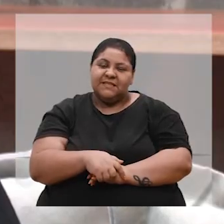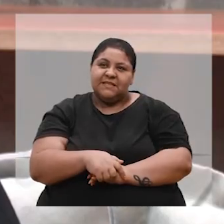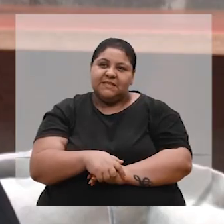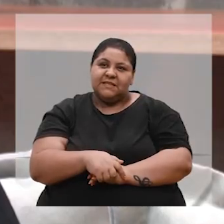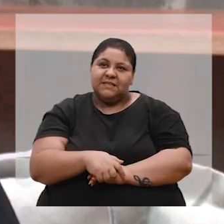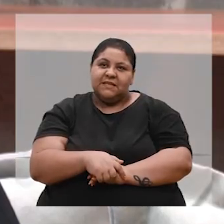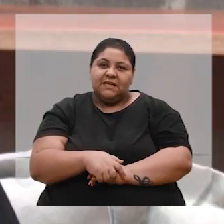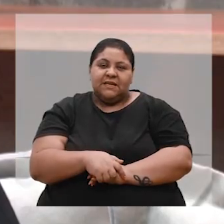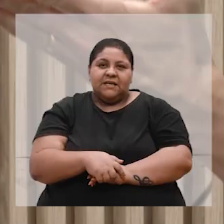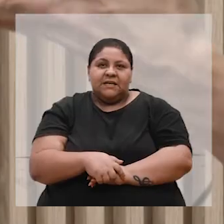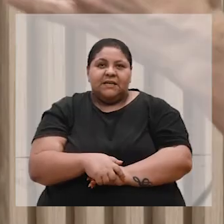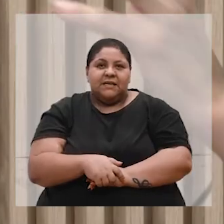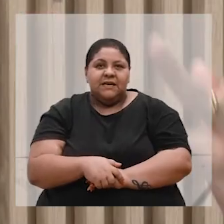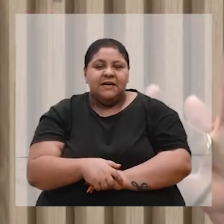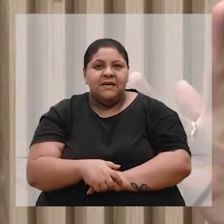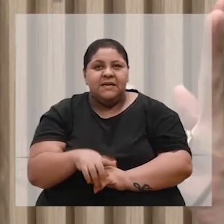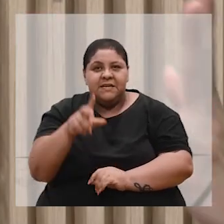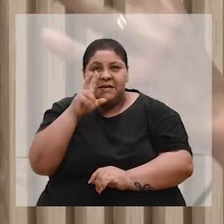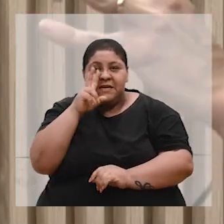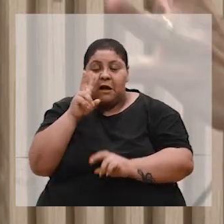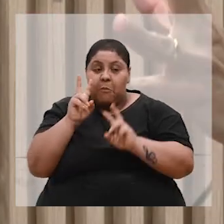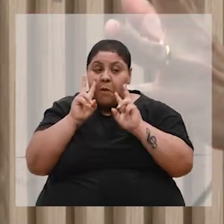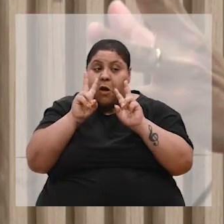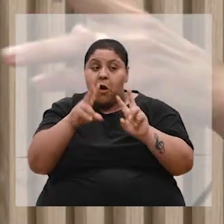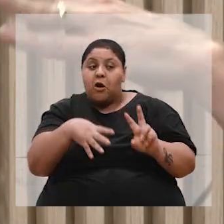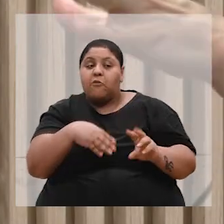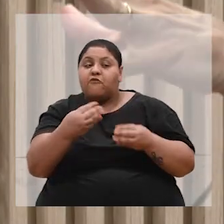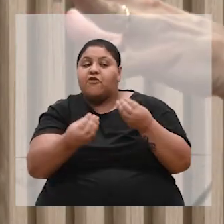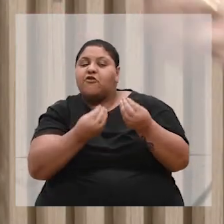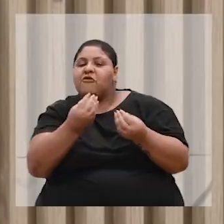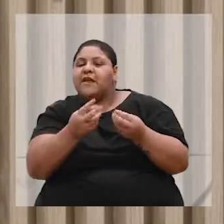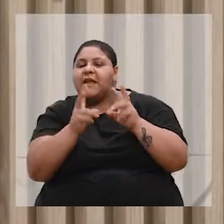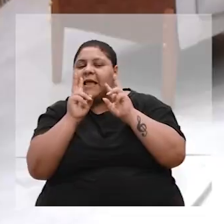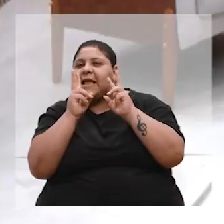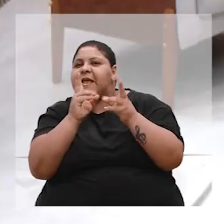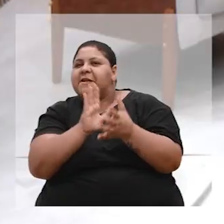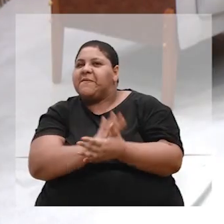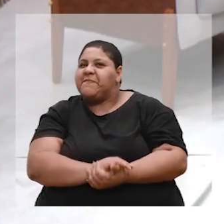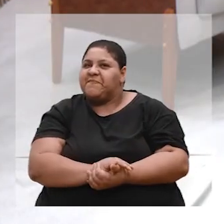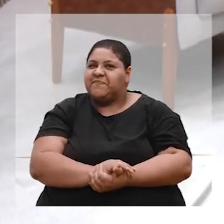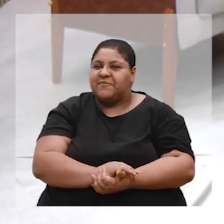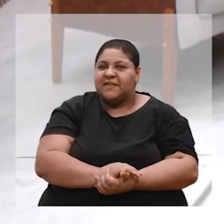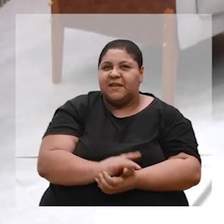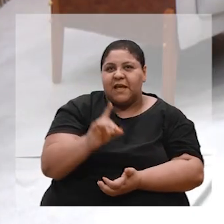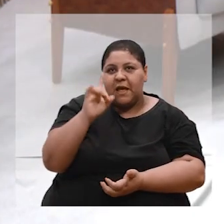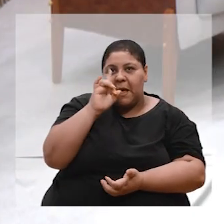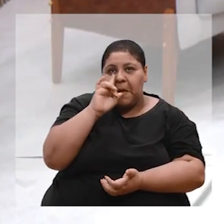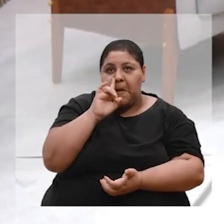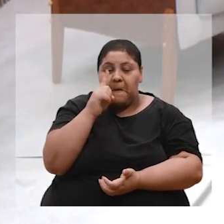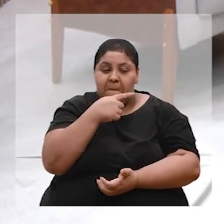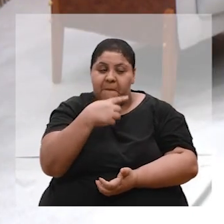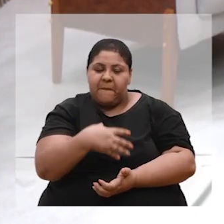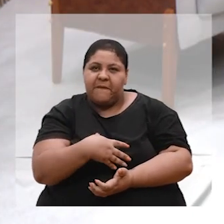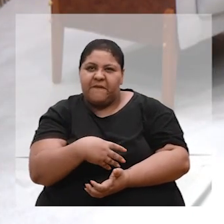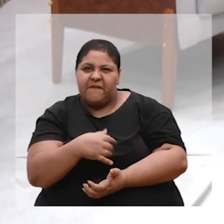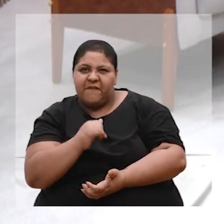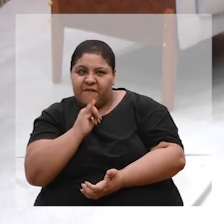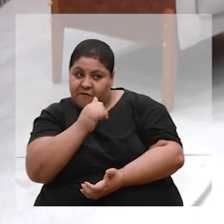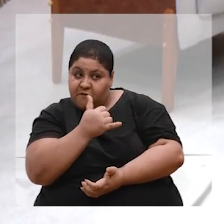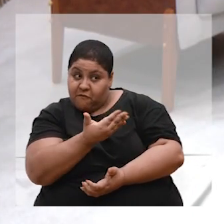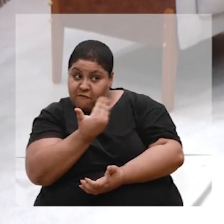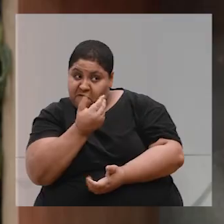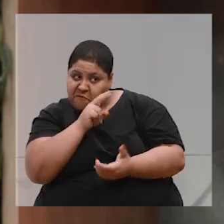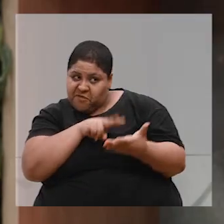É. E a mãe, quando olha para o filho e diz o quê? Esse cenário. A mãe olha para esse filho e